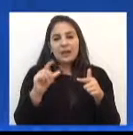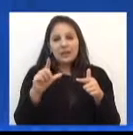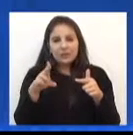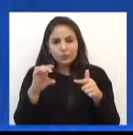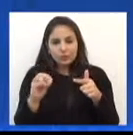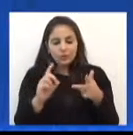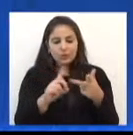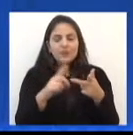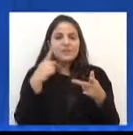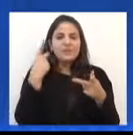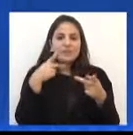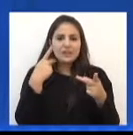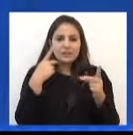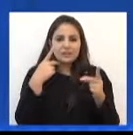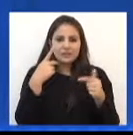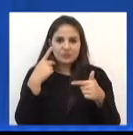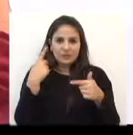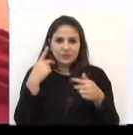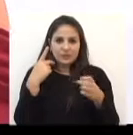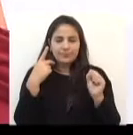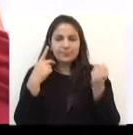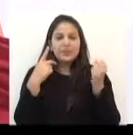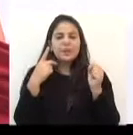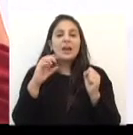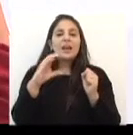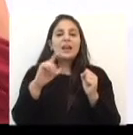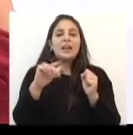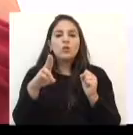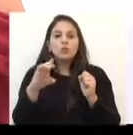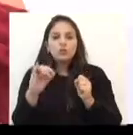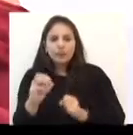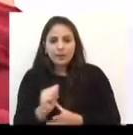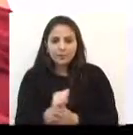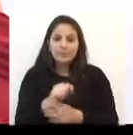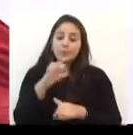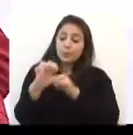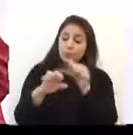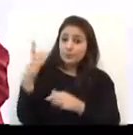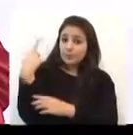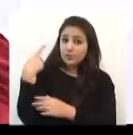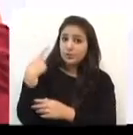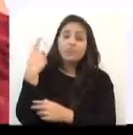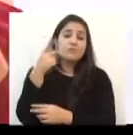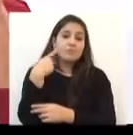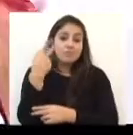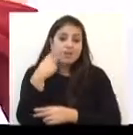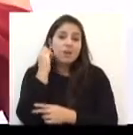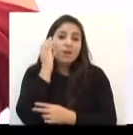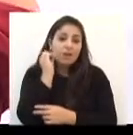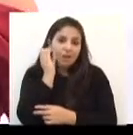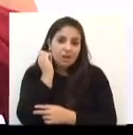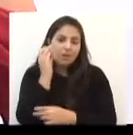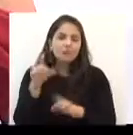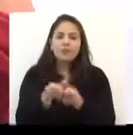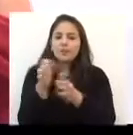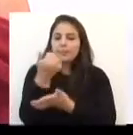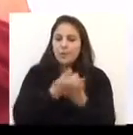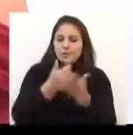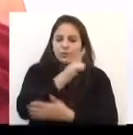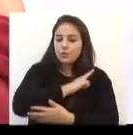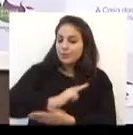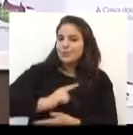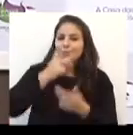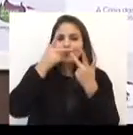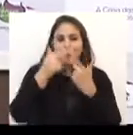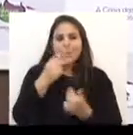da vereadora Cláudia Furlaneto. Com a mudança de partido, a vereadora está na base de governo junto ao